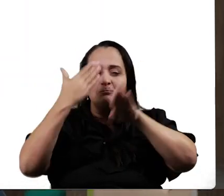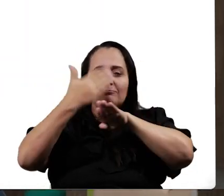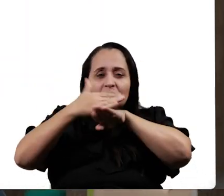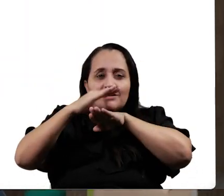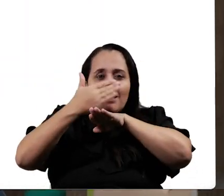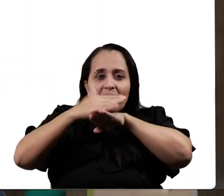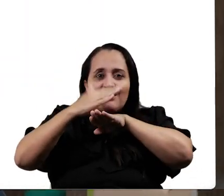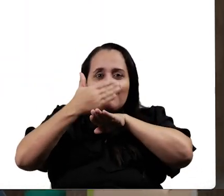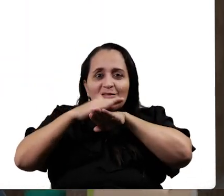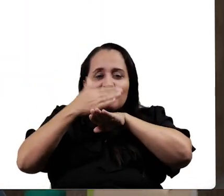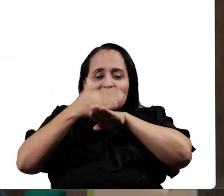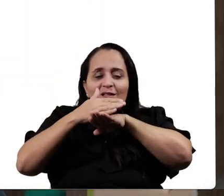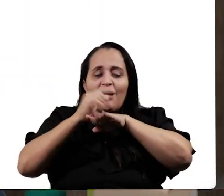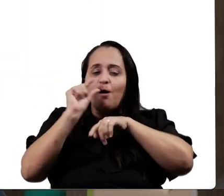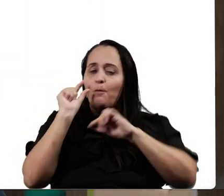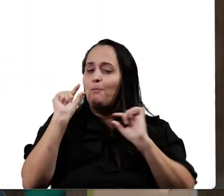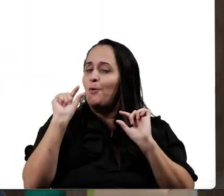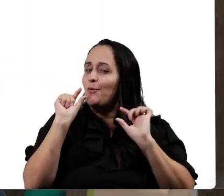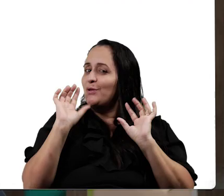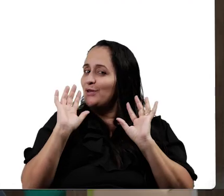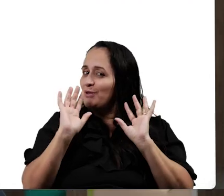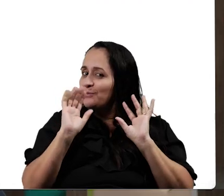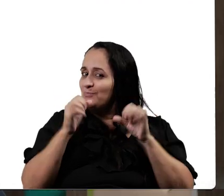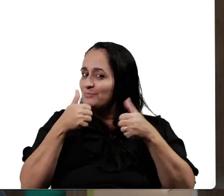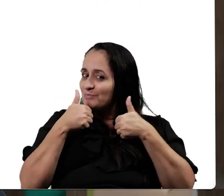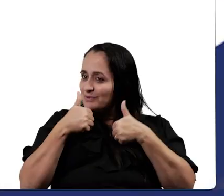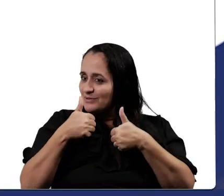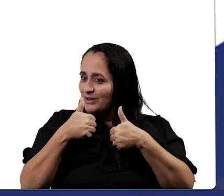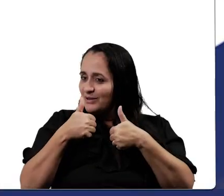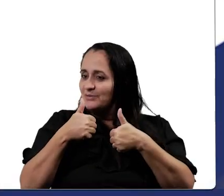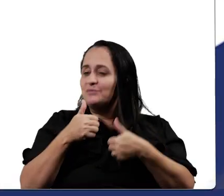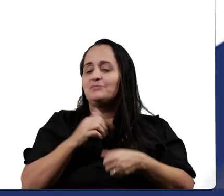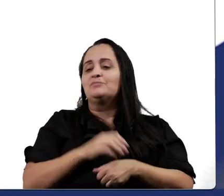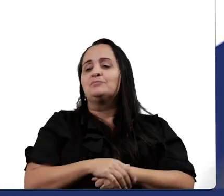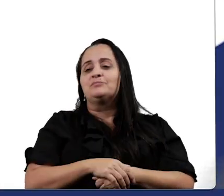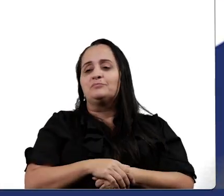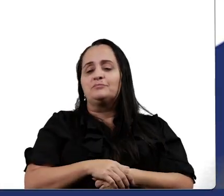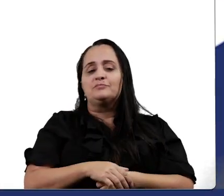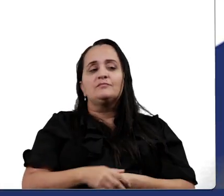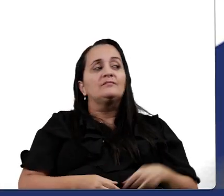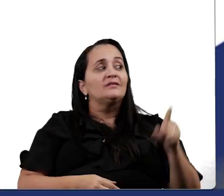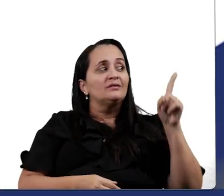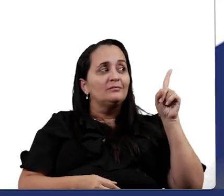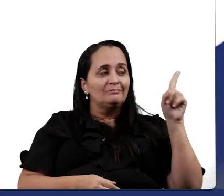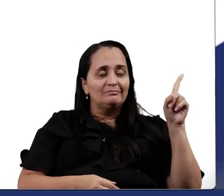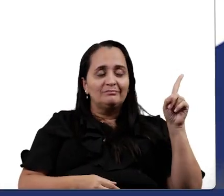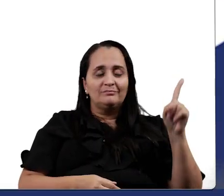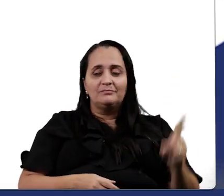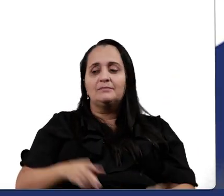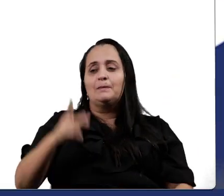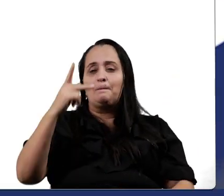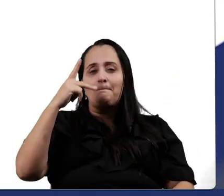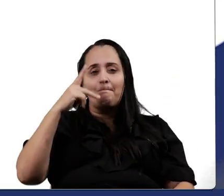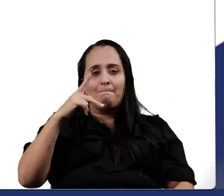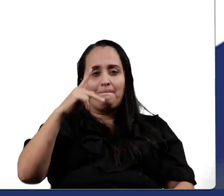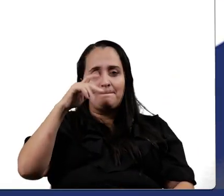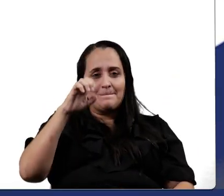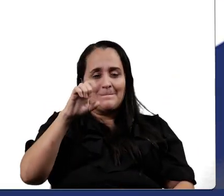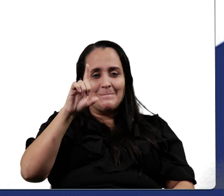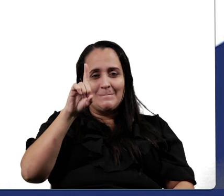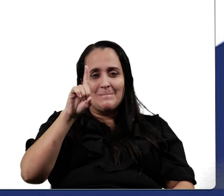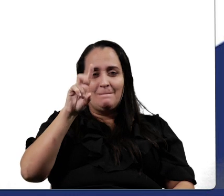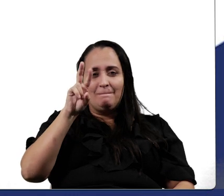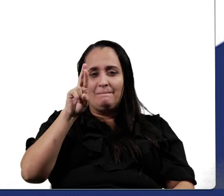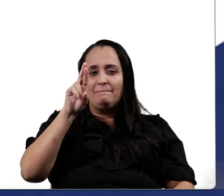tudo isso que nós já vimos certo Pedro ele tem um pacote com cinco